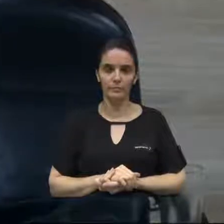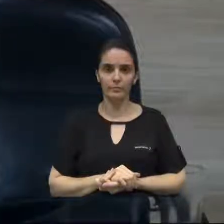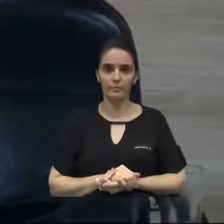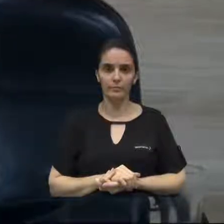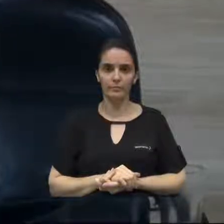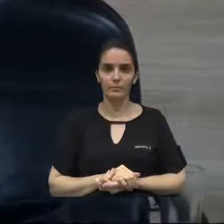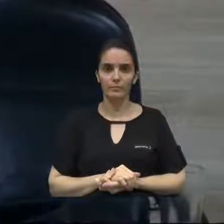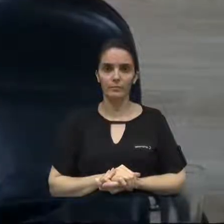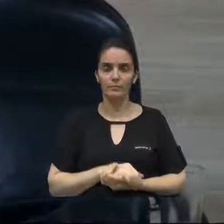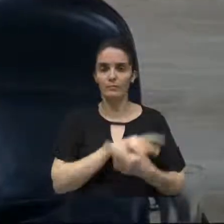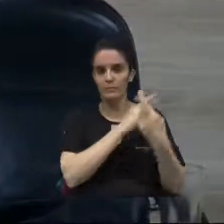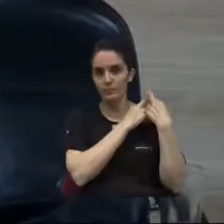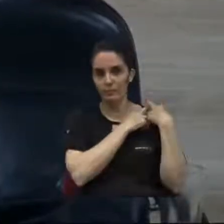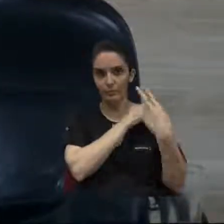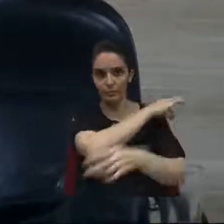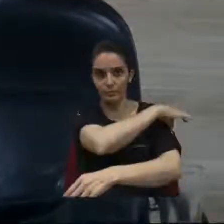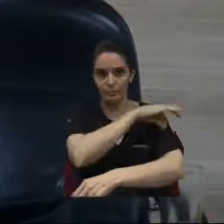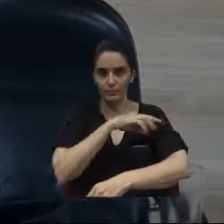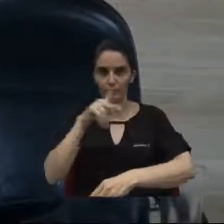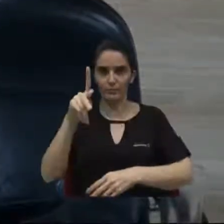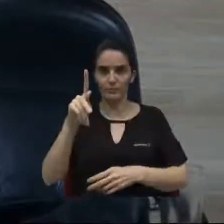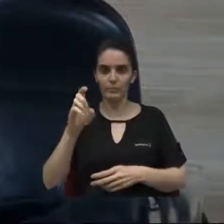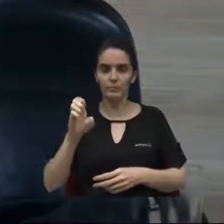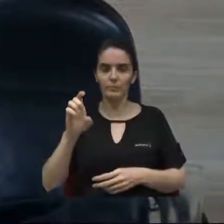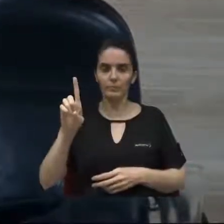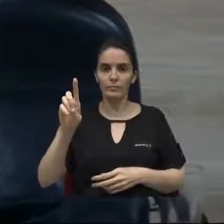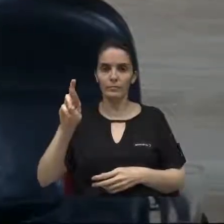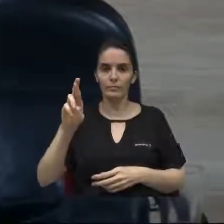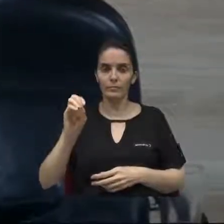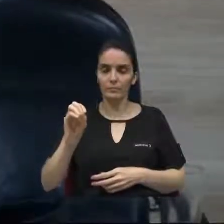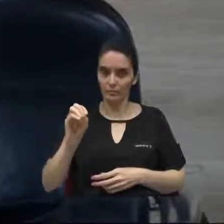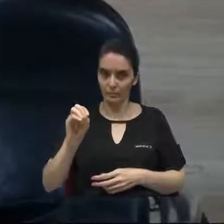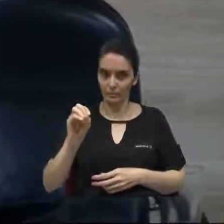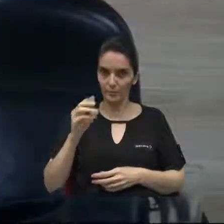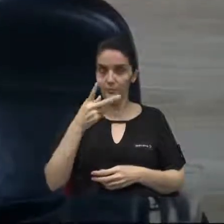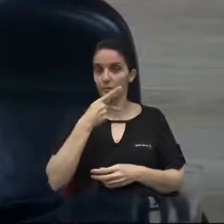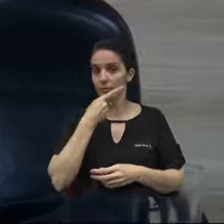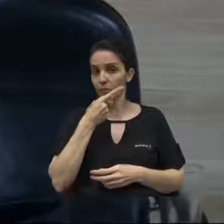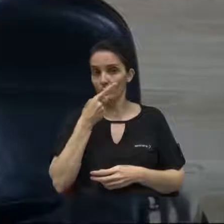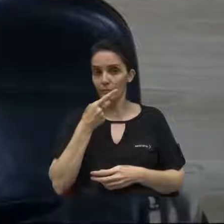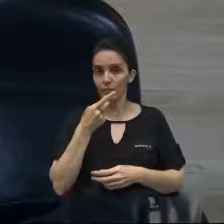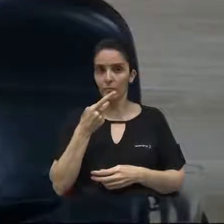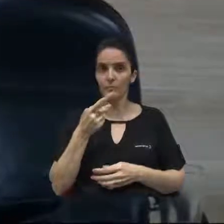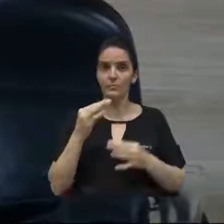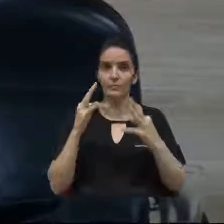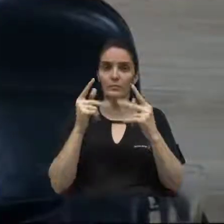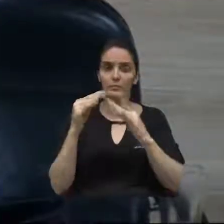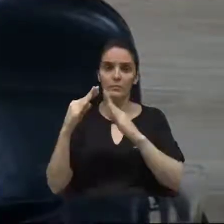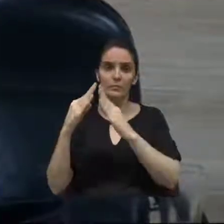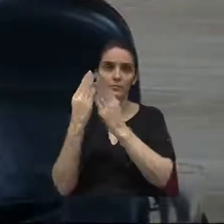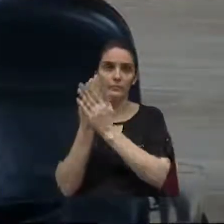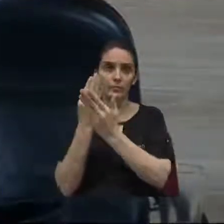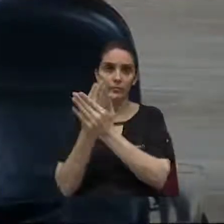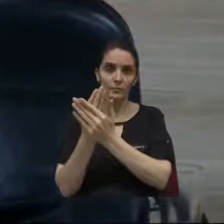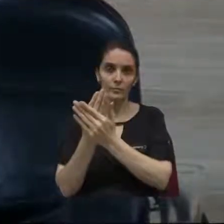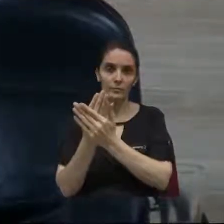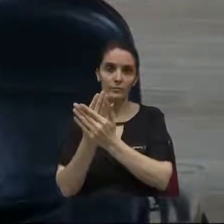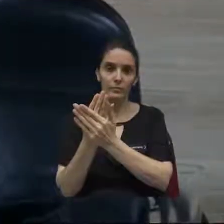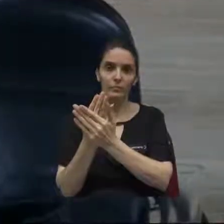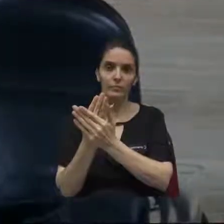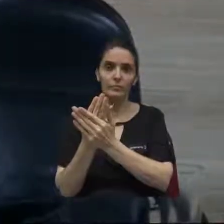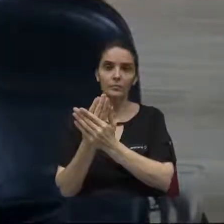do então prefeito Pedro Teodoro Kiel, que dizia que todas as escolas municipais de educação